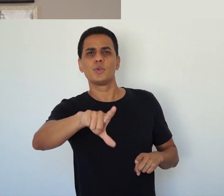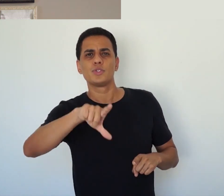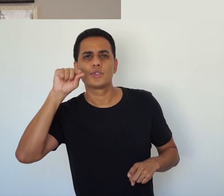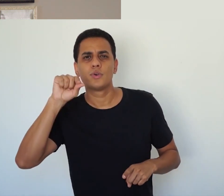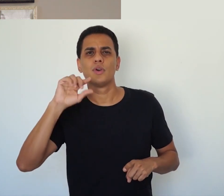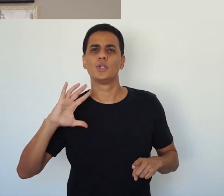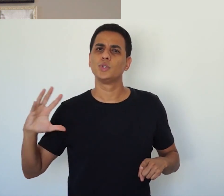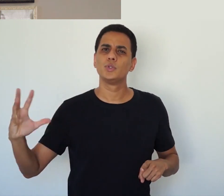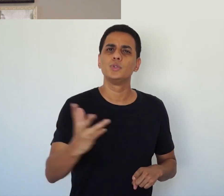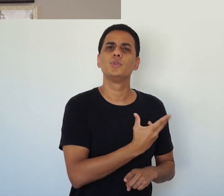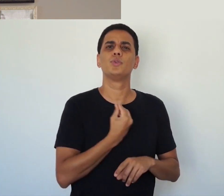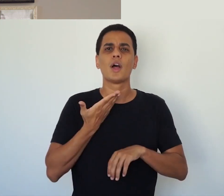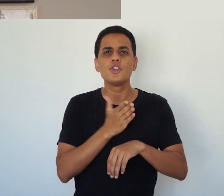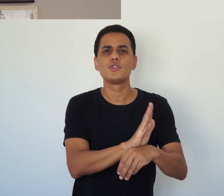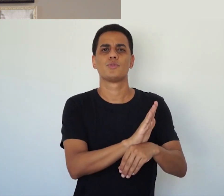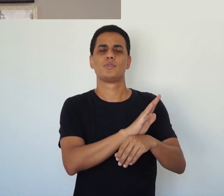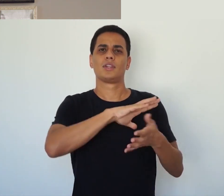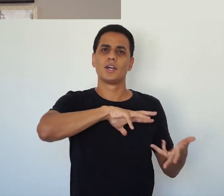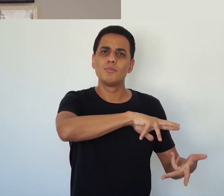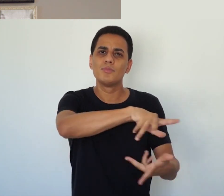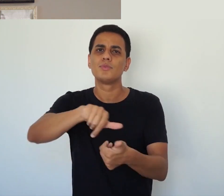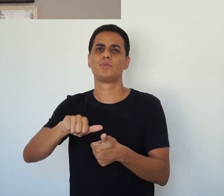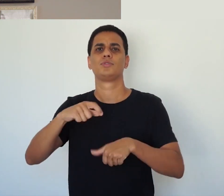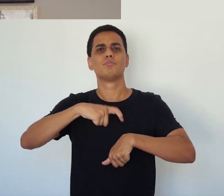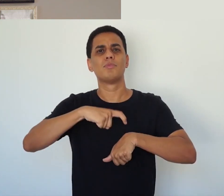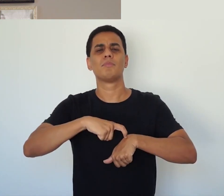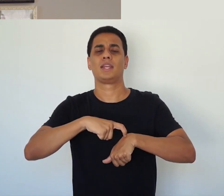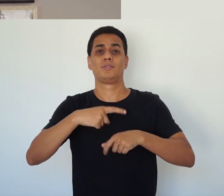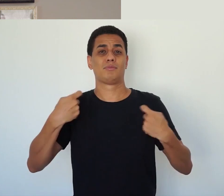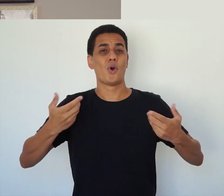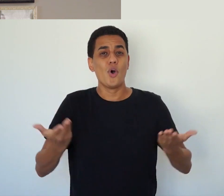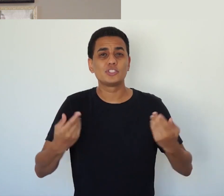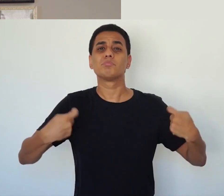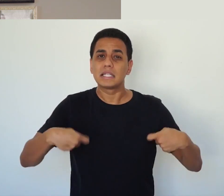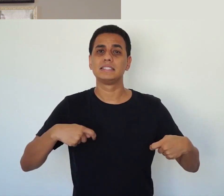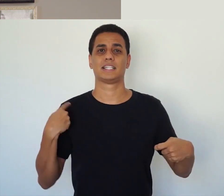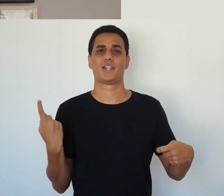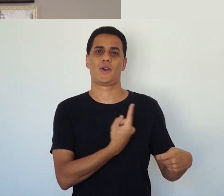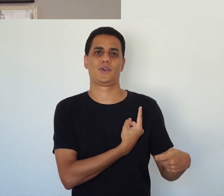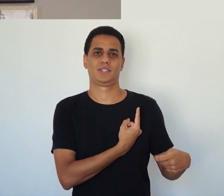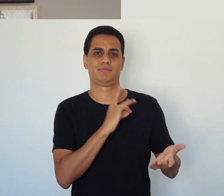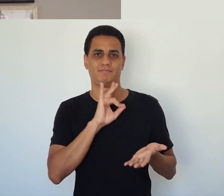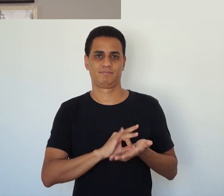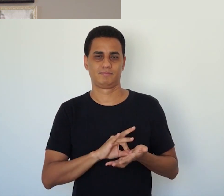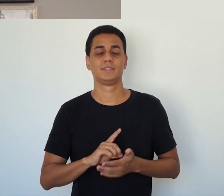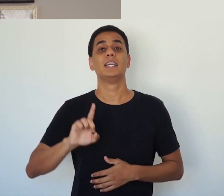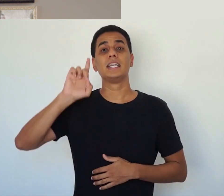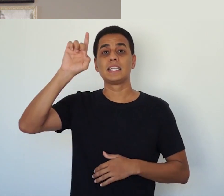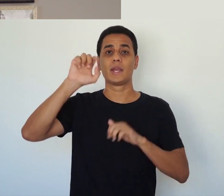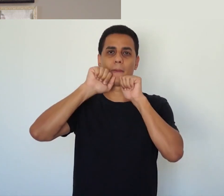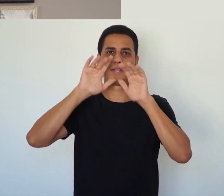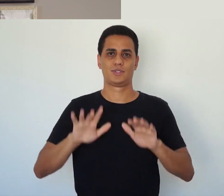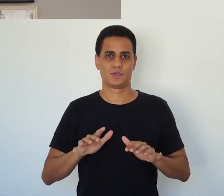a partir dela, minhas ações, suas ações, nosso caráter, vai ajudar o mundo a ser transformado num dos momentos que mais